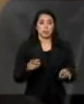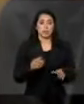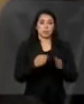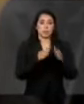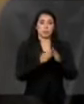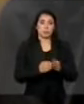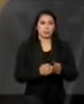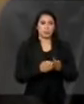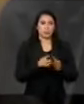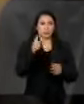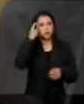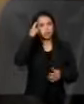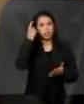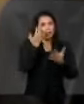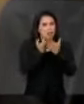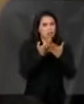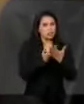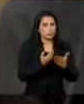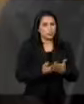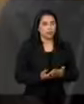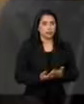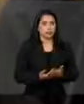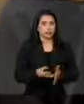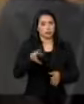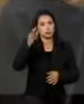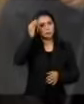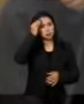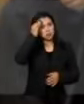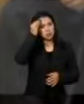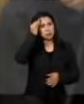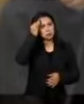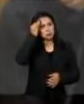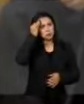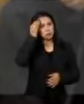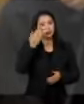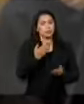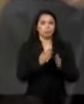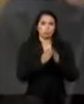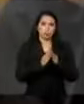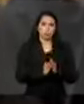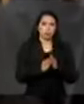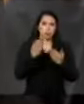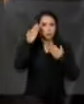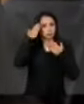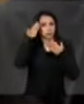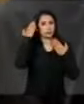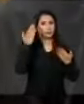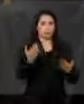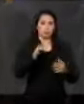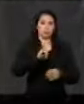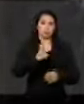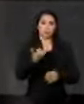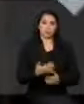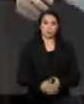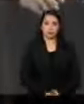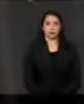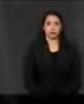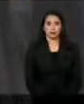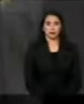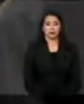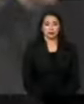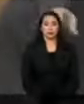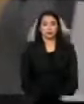uma reflexão. Uma reflexão republicana de Vossas Excelências e muito obrigado pela oportunidade.